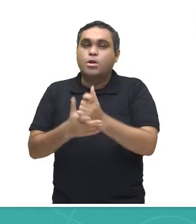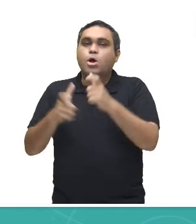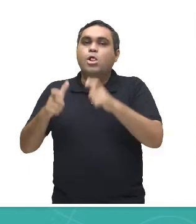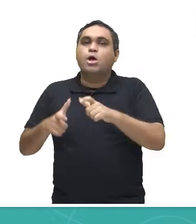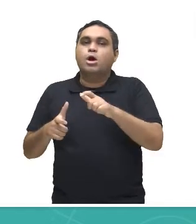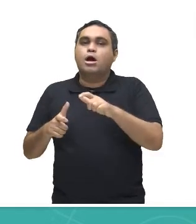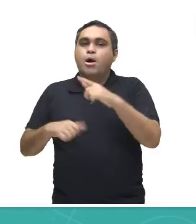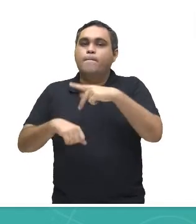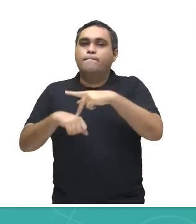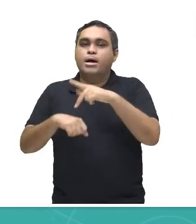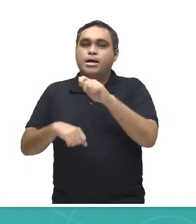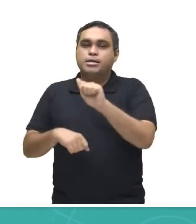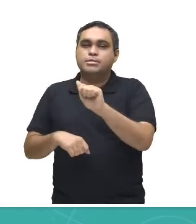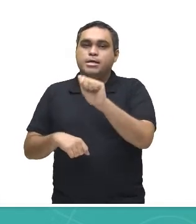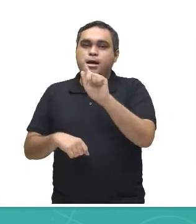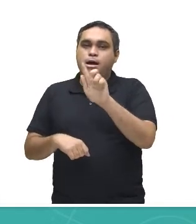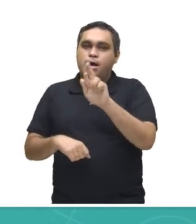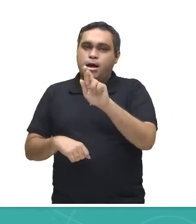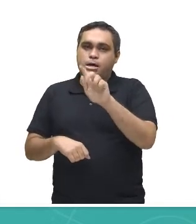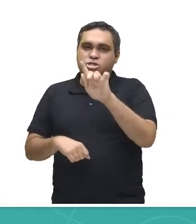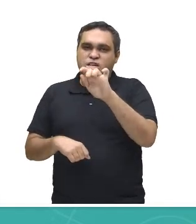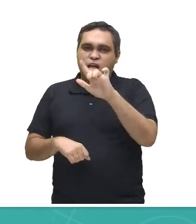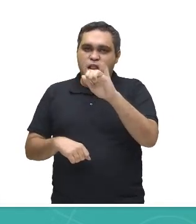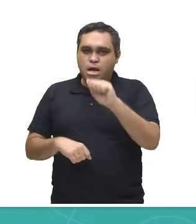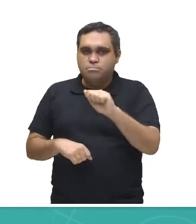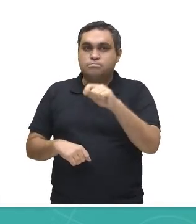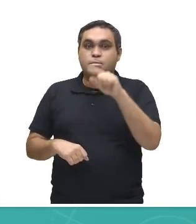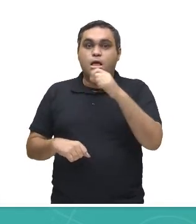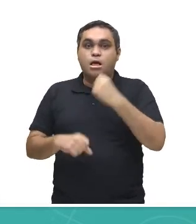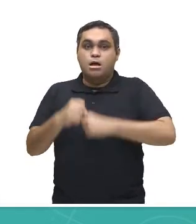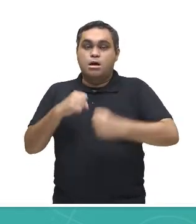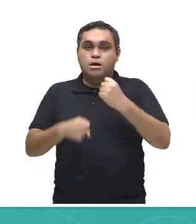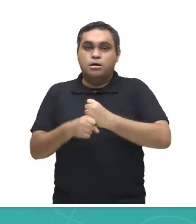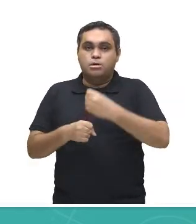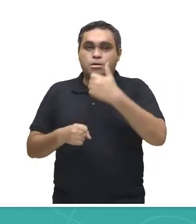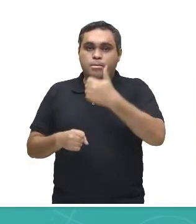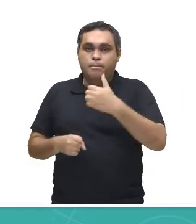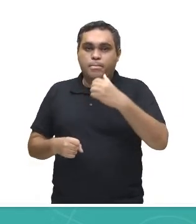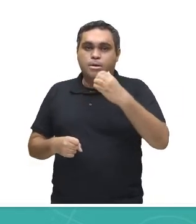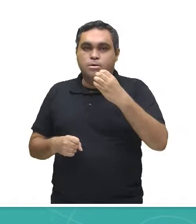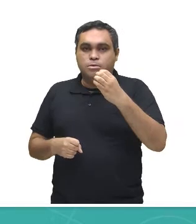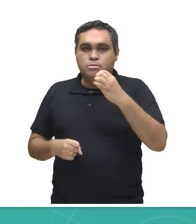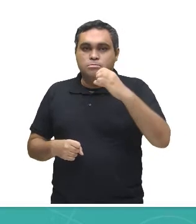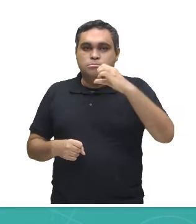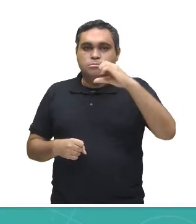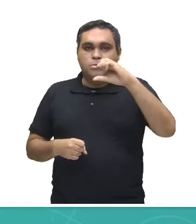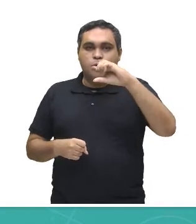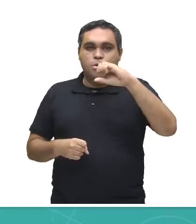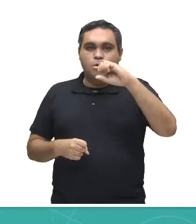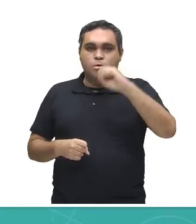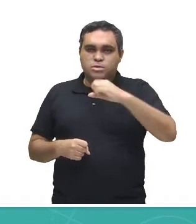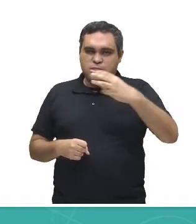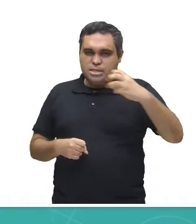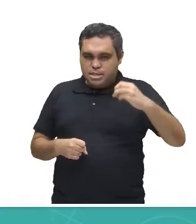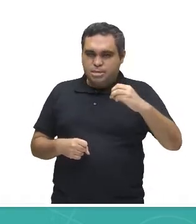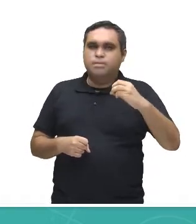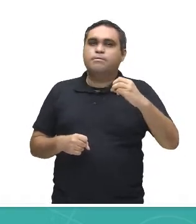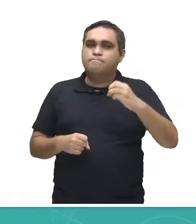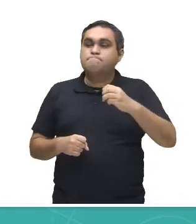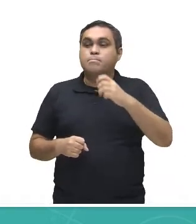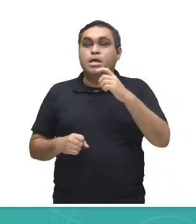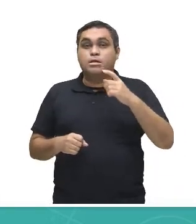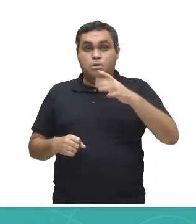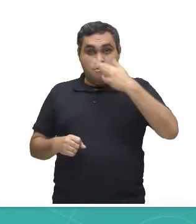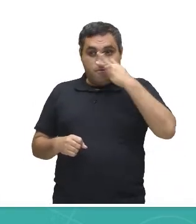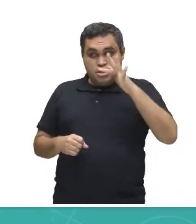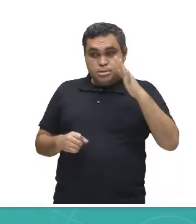de 1830. Eles assumem o governo e obrigam a população local a trabalhar em diversas culturas, né?